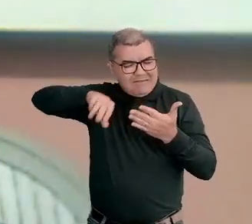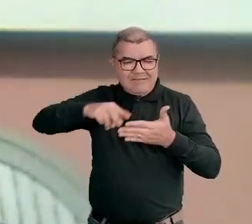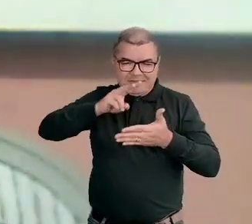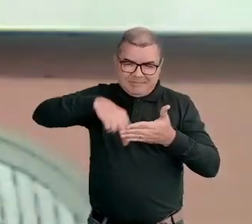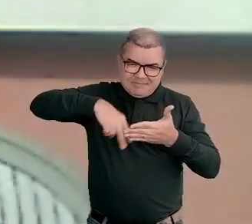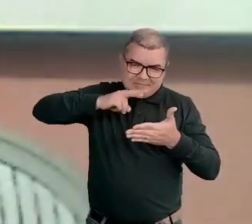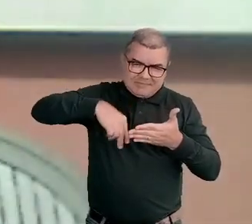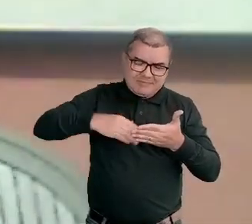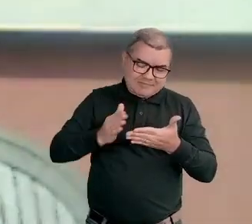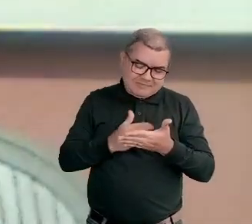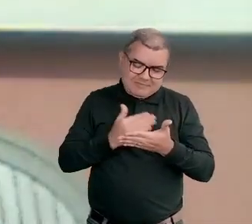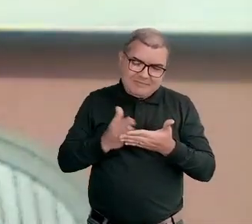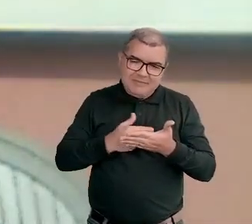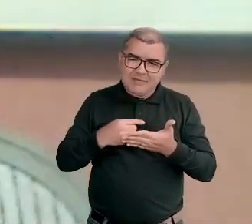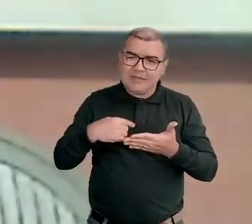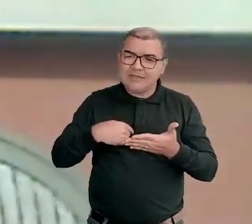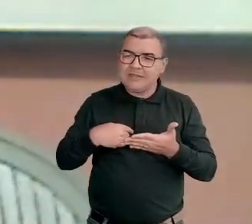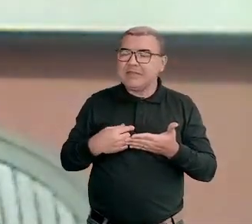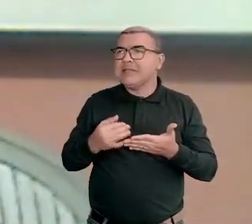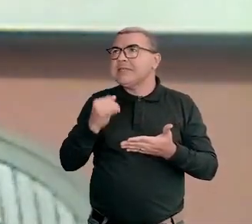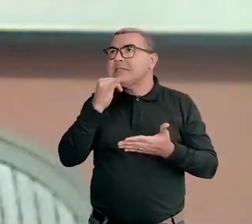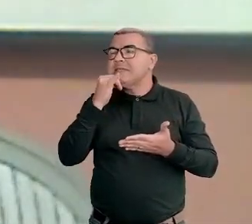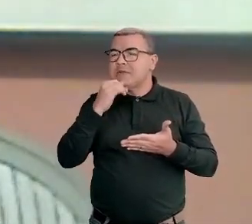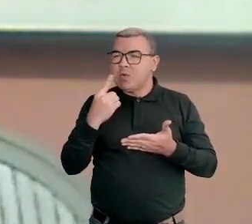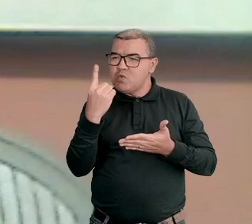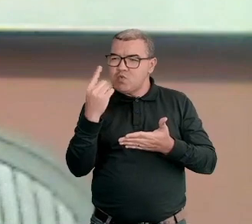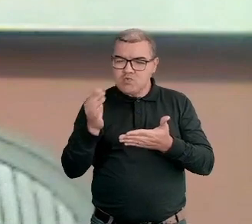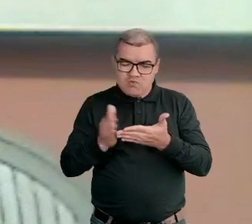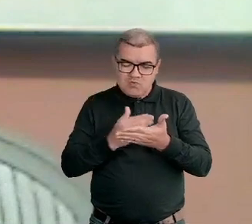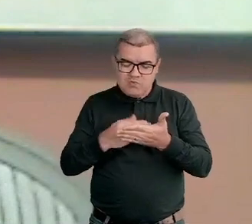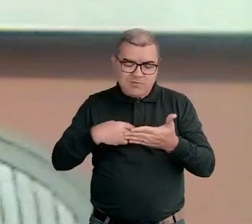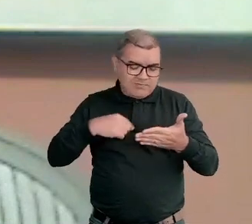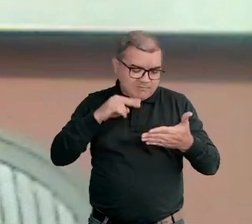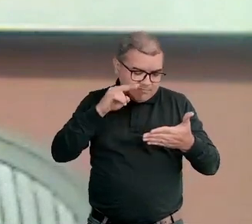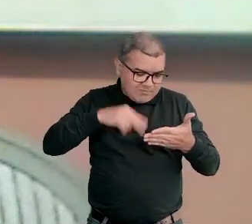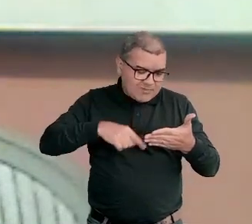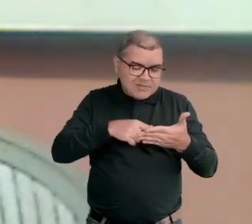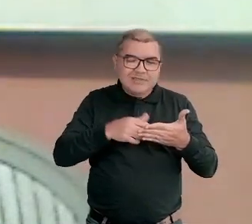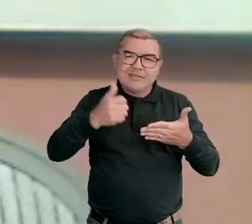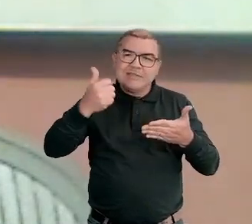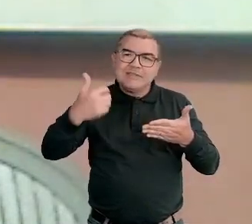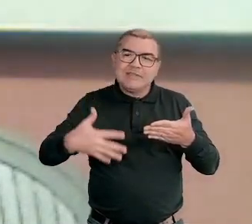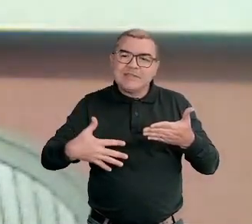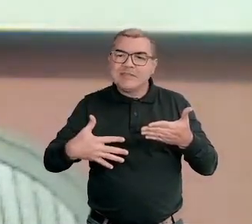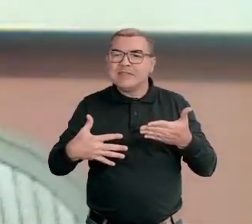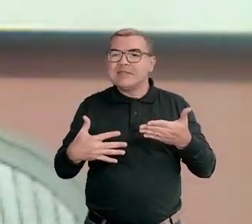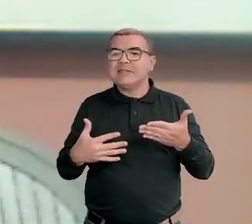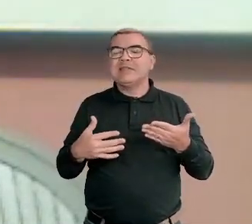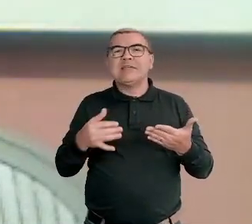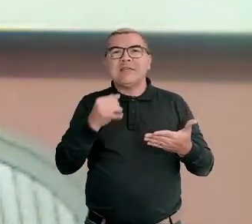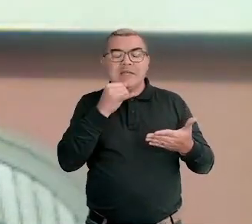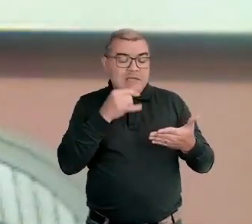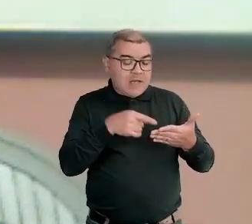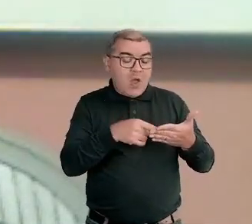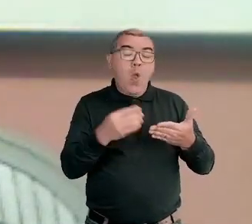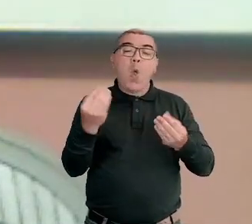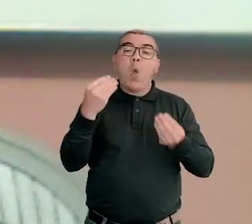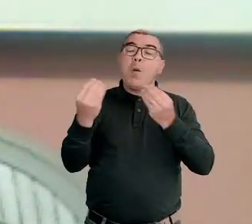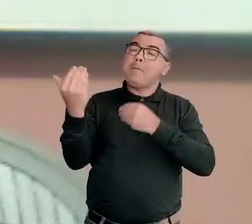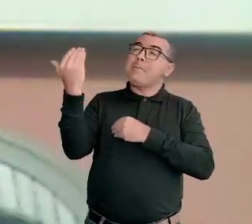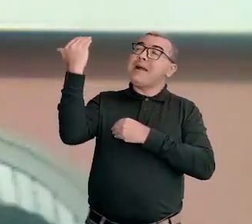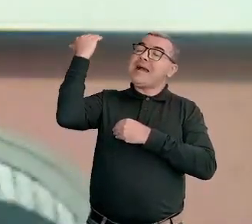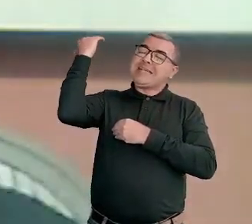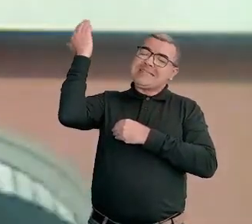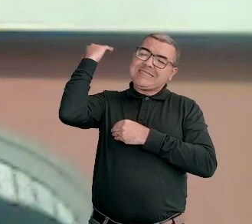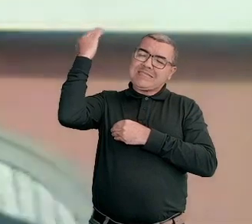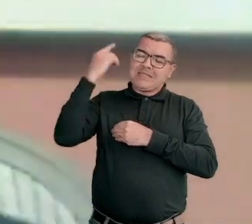memorialista incrível, e nesse livro de memórias ele narra exatamente com muita propriedade o que foi a gripe espanhola,